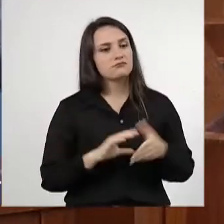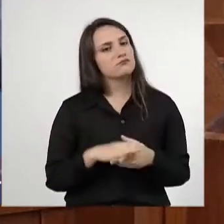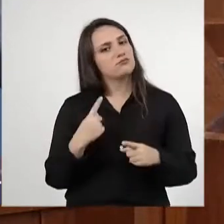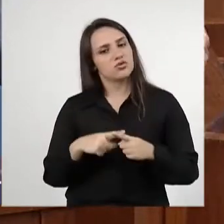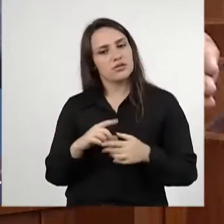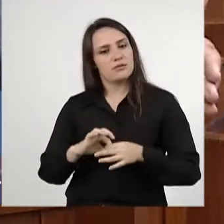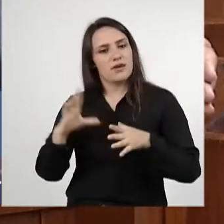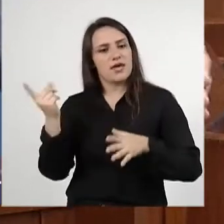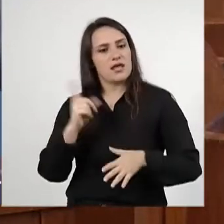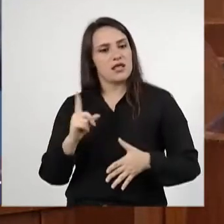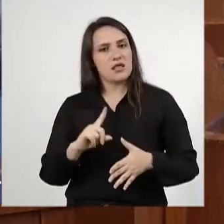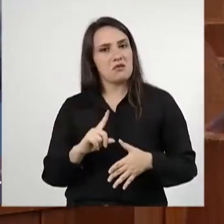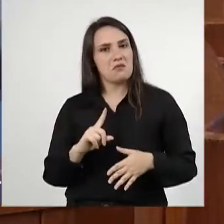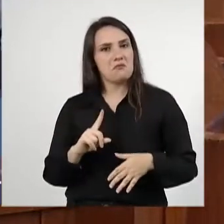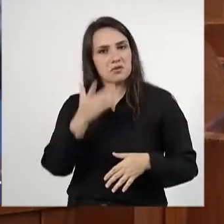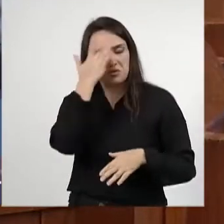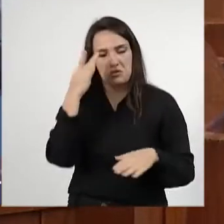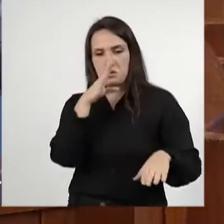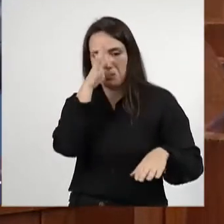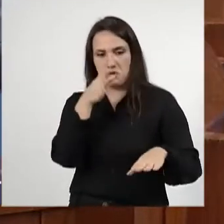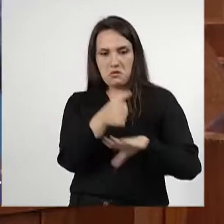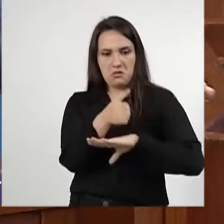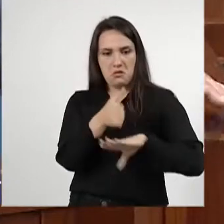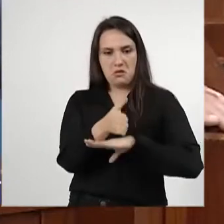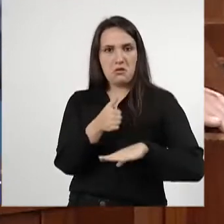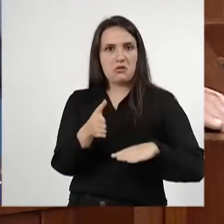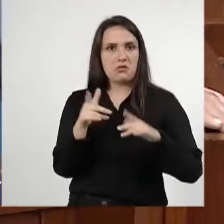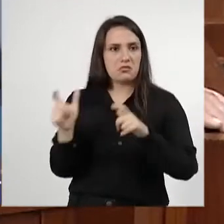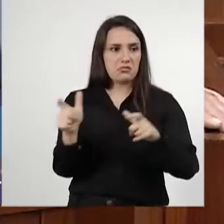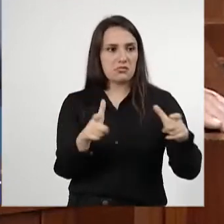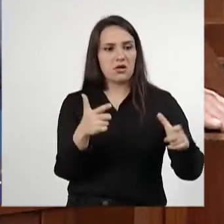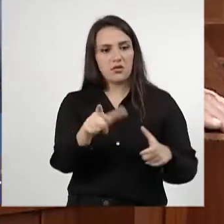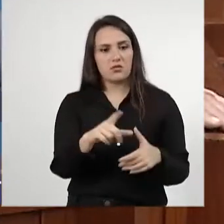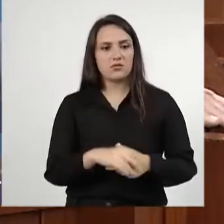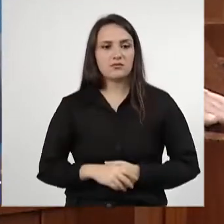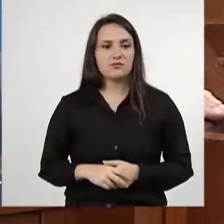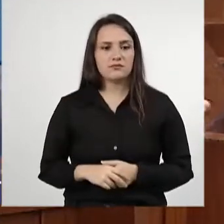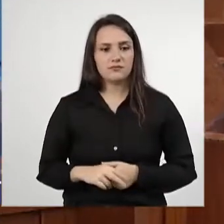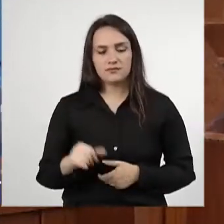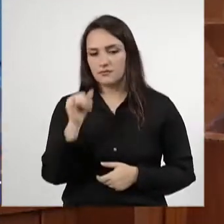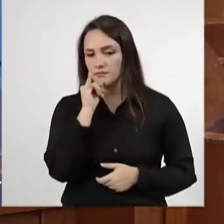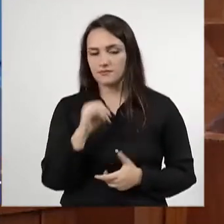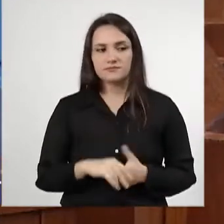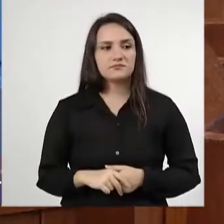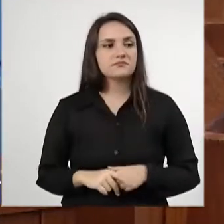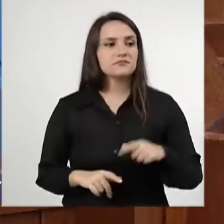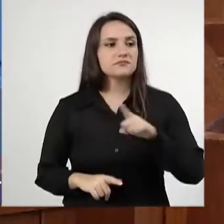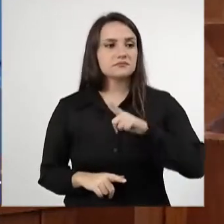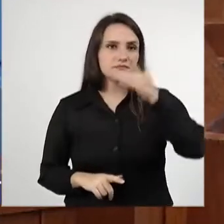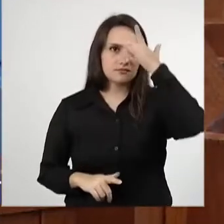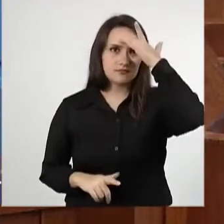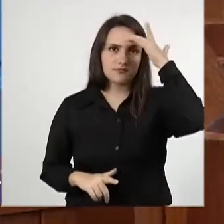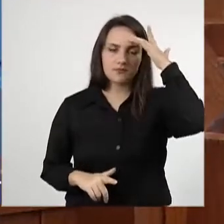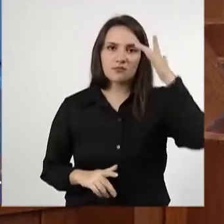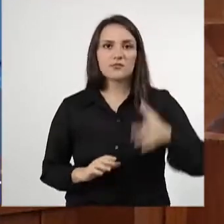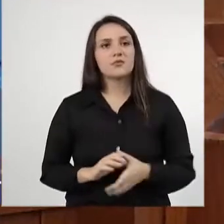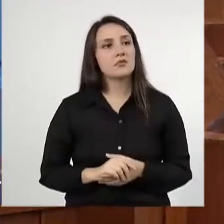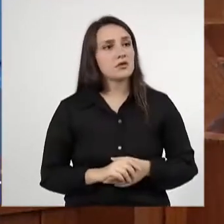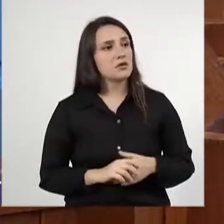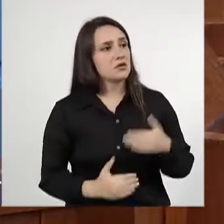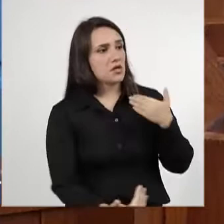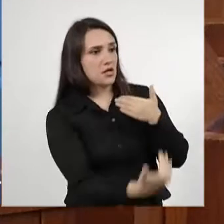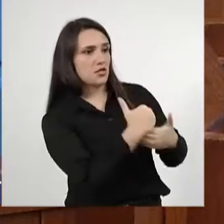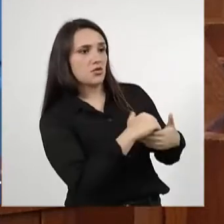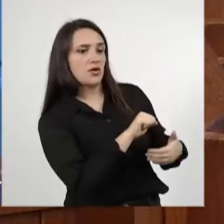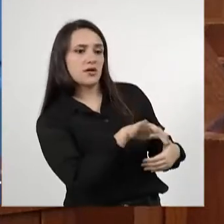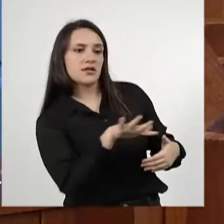mais esse tipo de invasão. Tanto é que invadiram uma propriedade aqui em Aquidauana há poucos dias, e imediatamente o governo